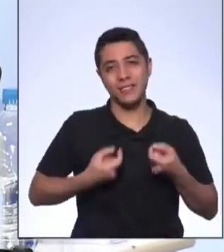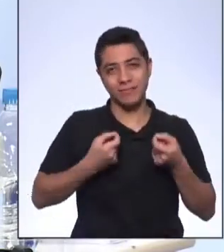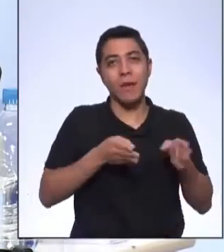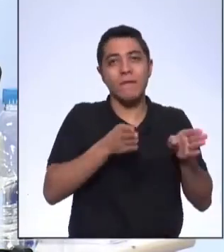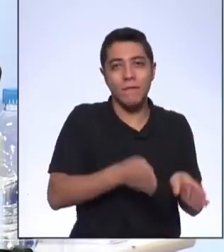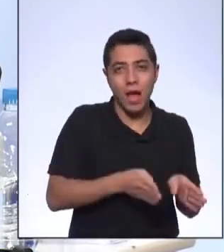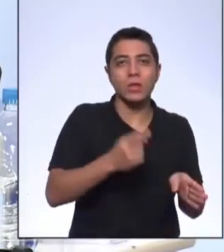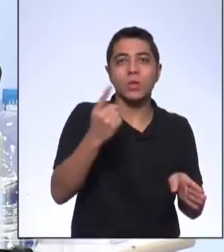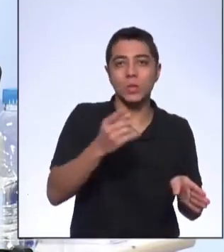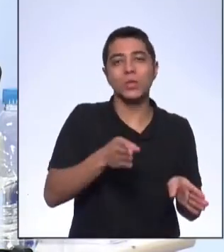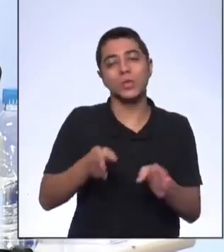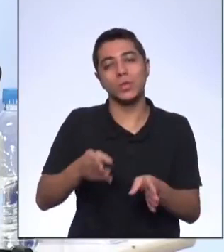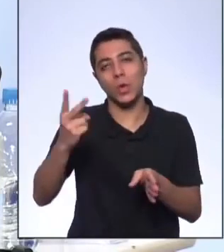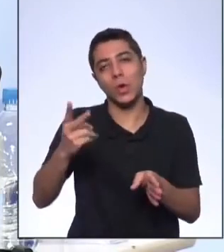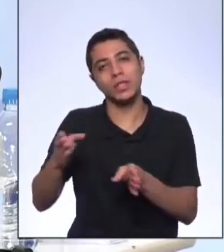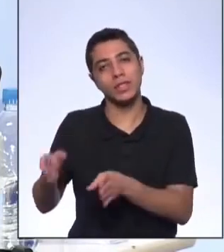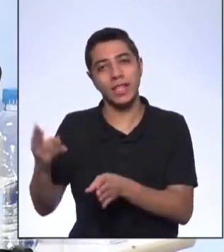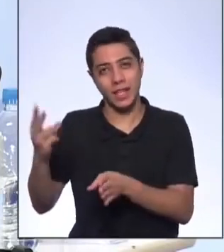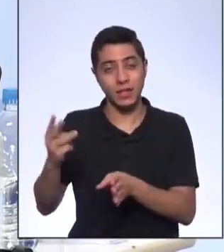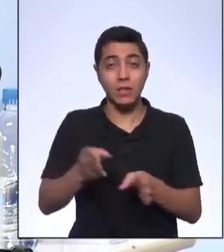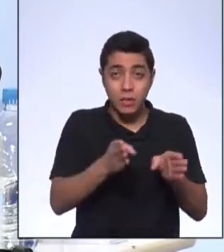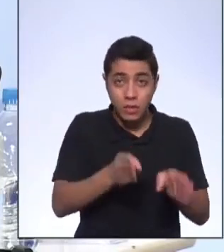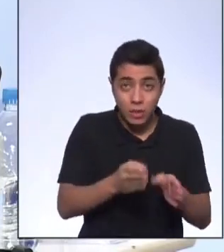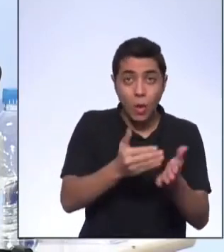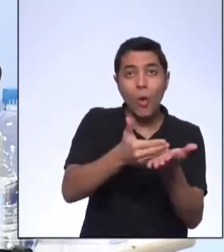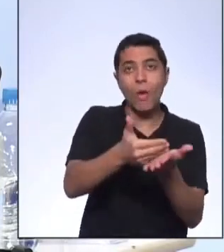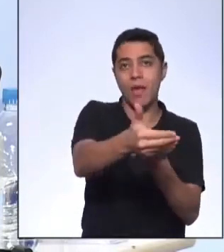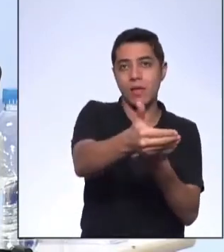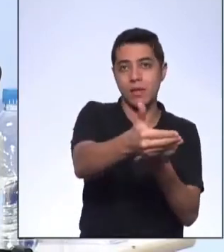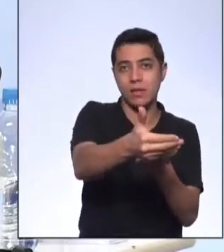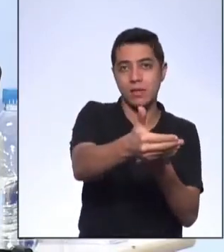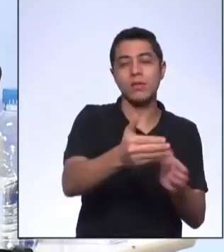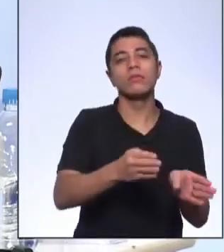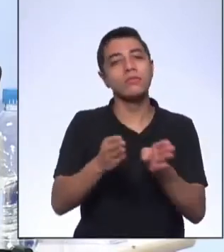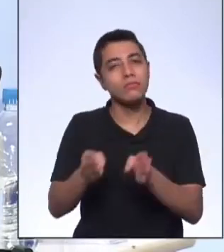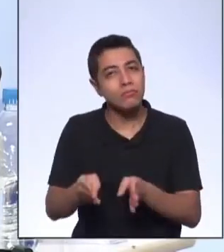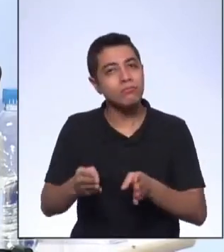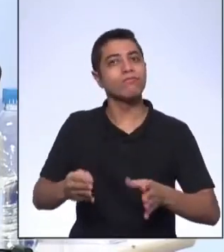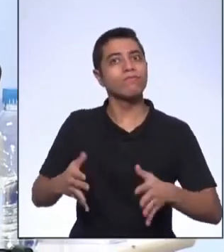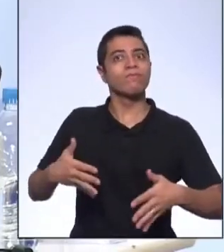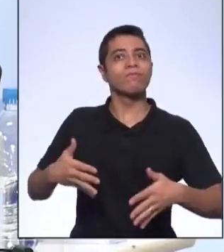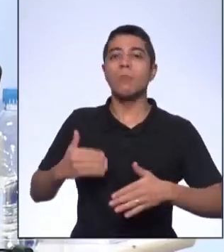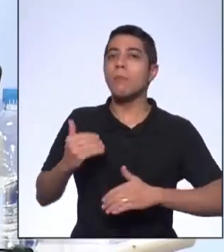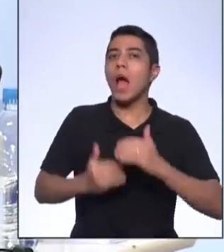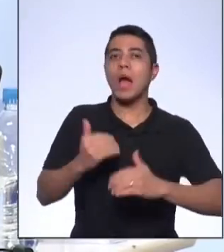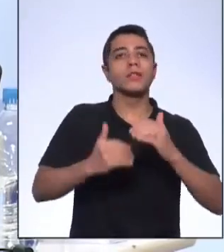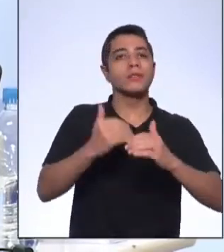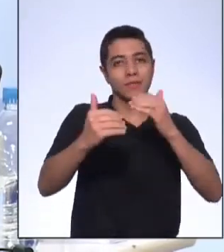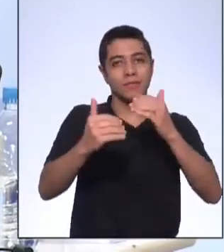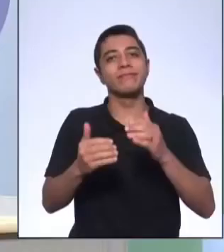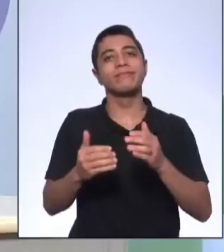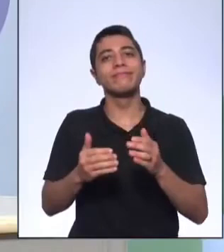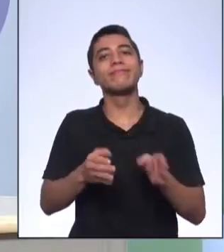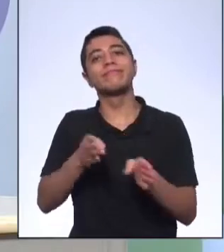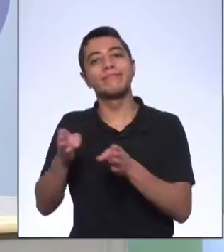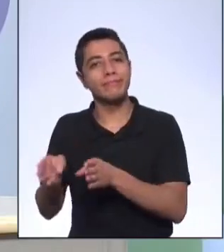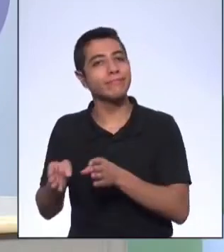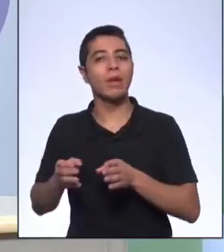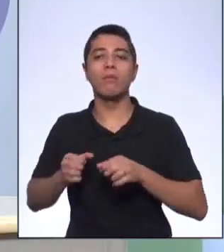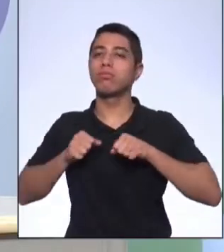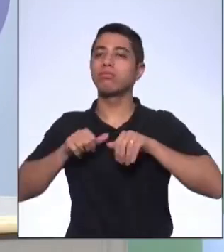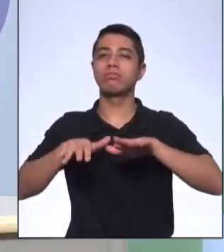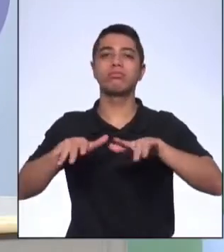ordem contrária, né? Iniciação, promoção e progressão. Então, o cigarro, o fumo, é um